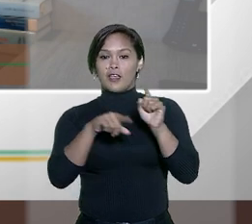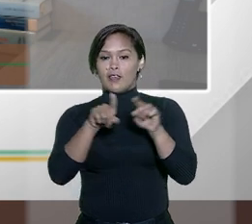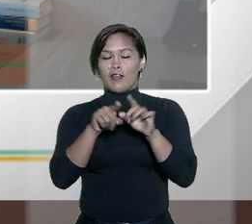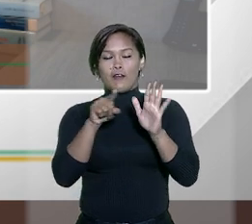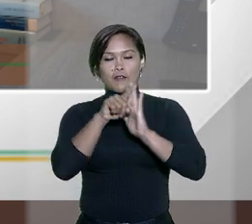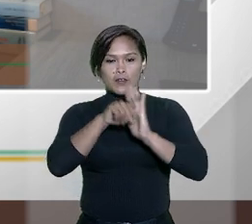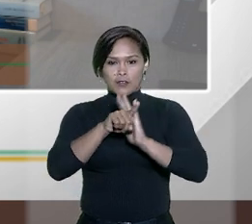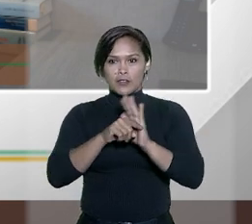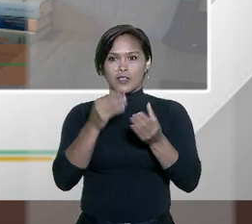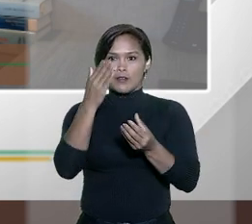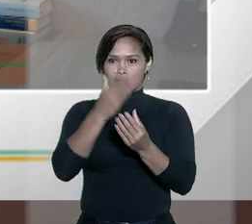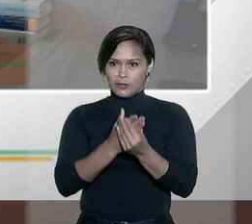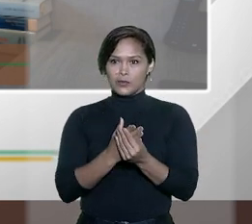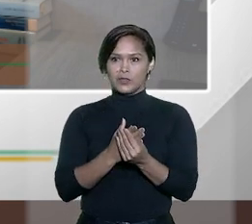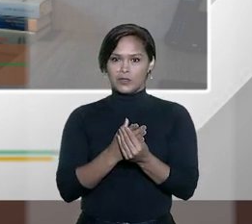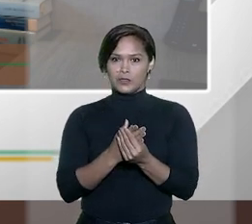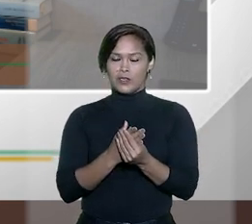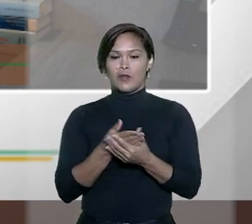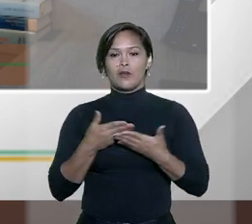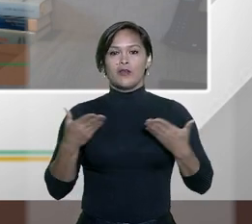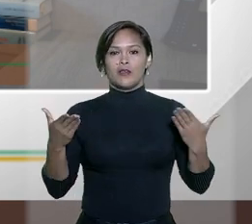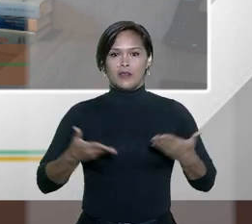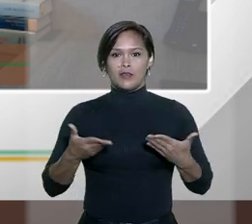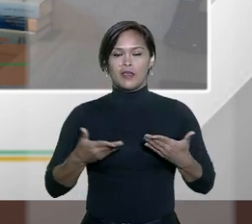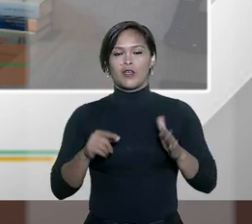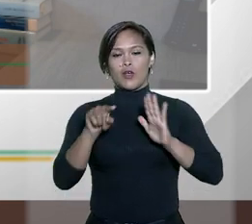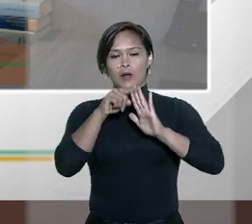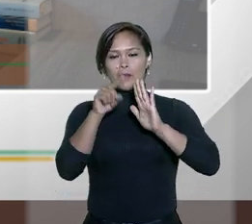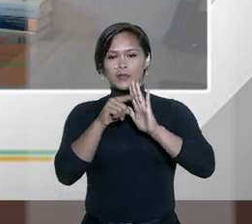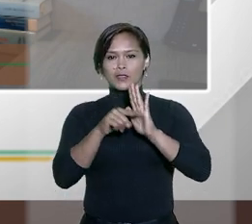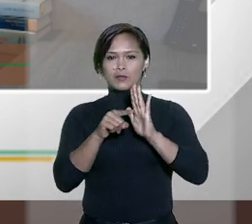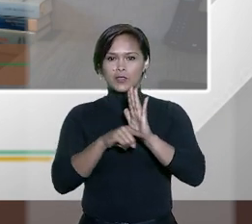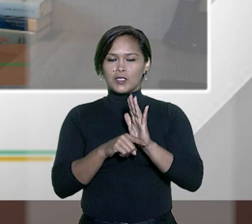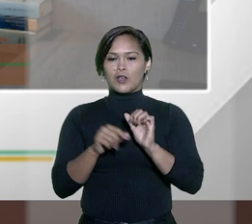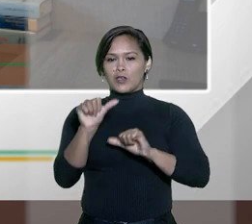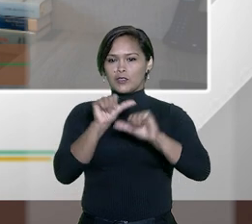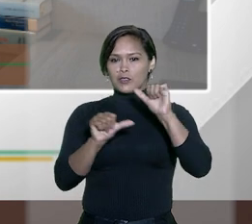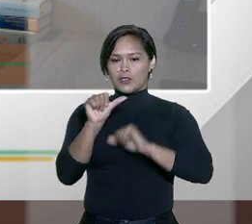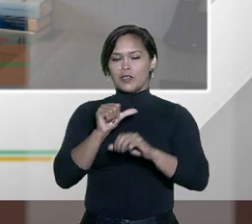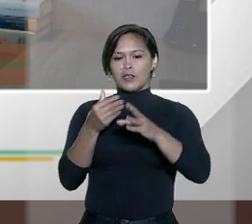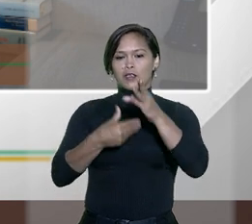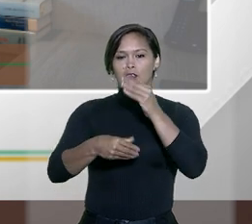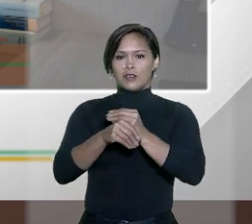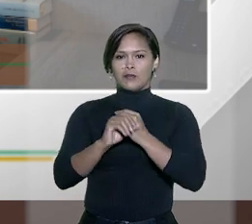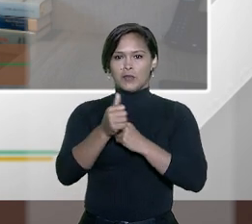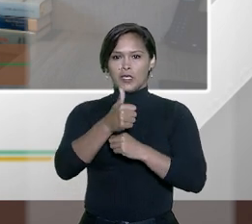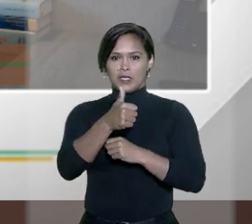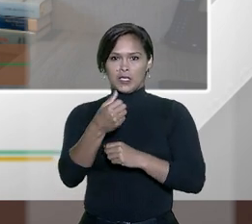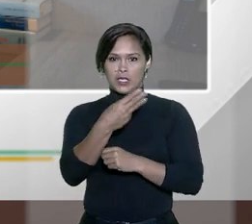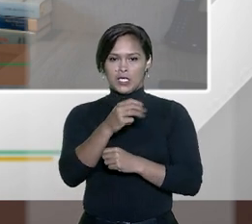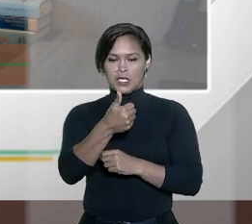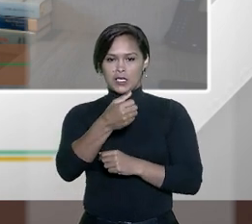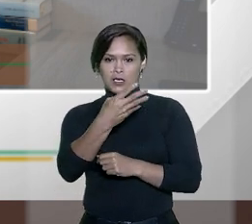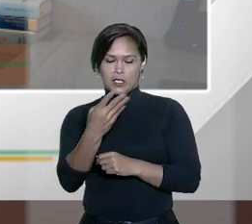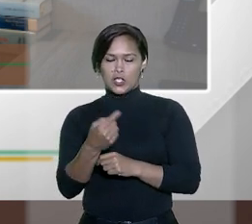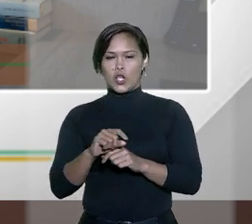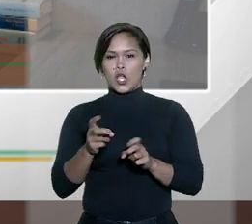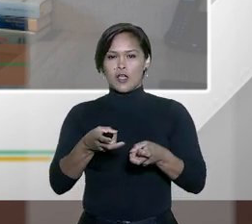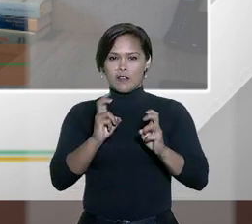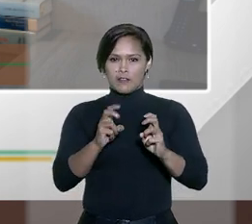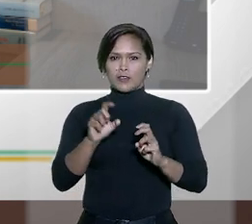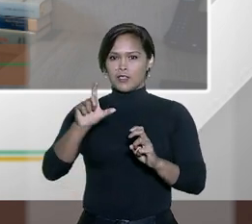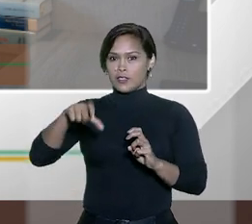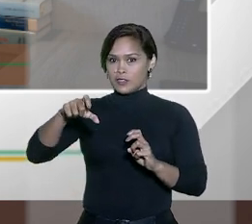desde a questão processual, né? E agora, com essas determinações, com essas alterações da emenda constitucional, verificar se o